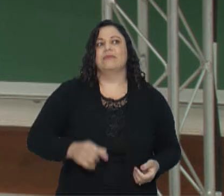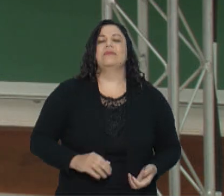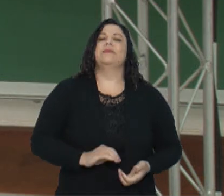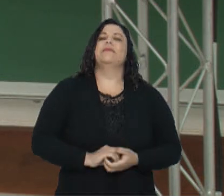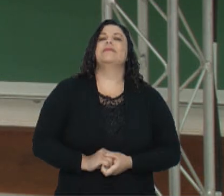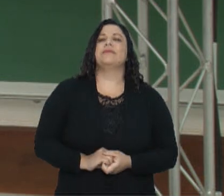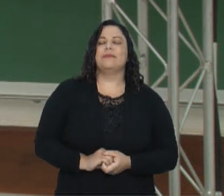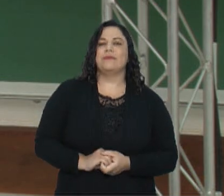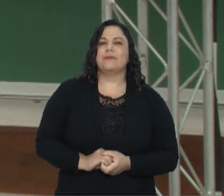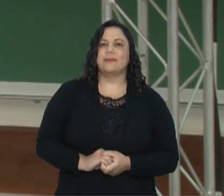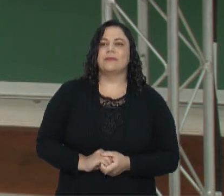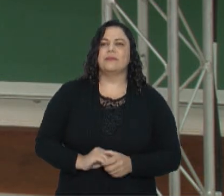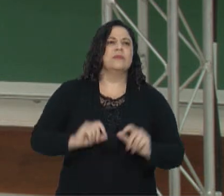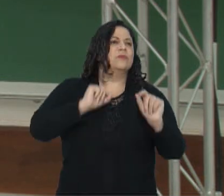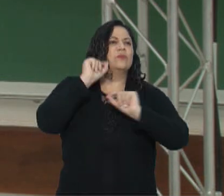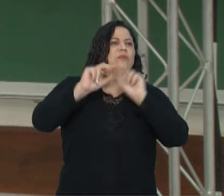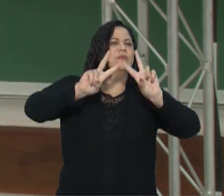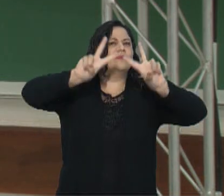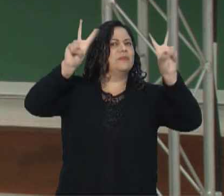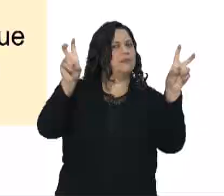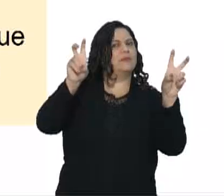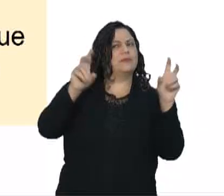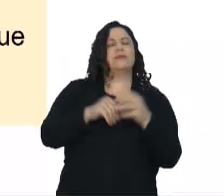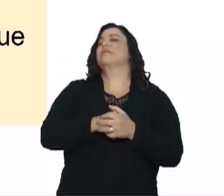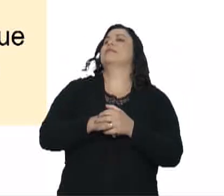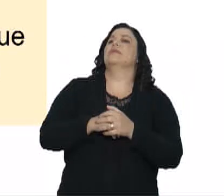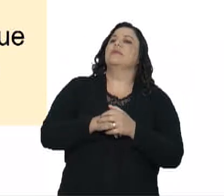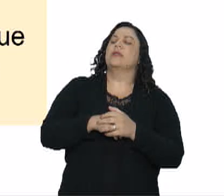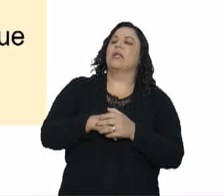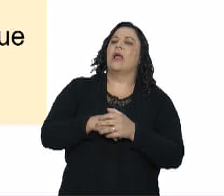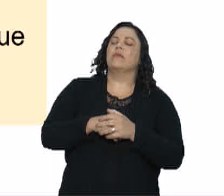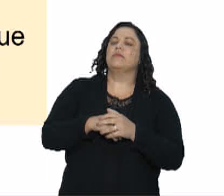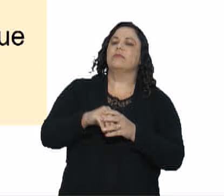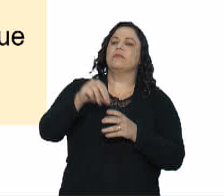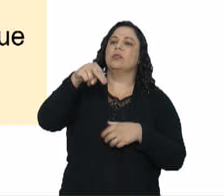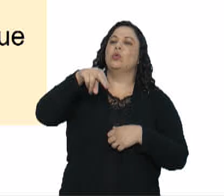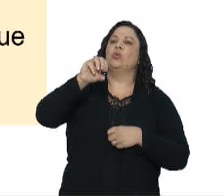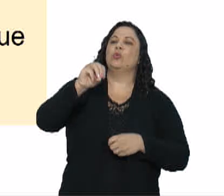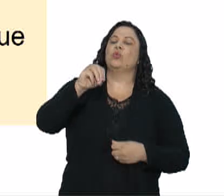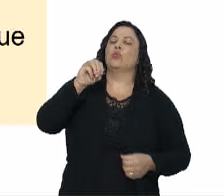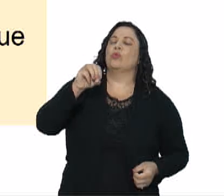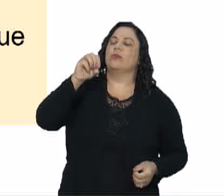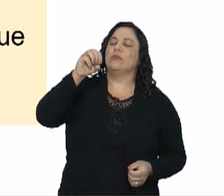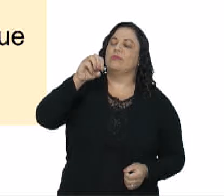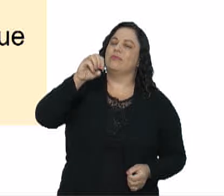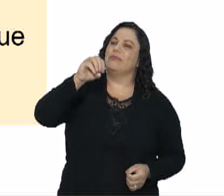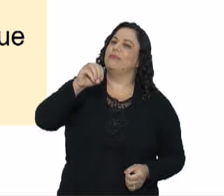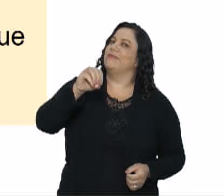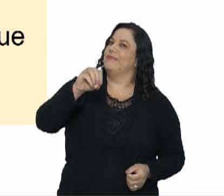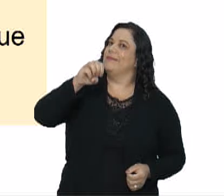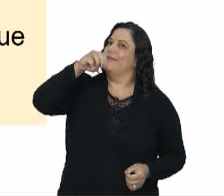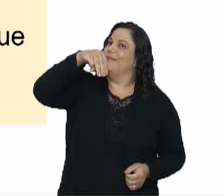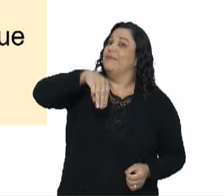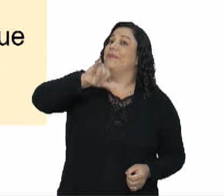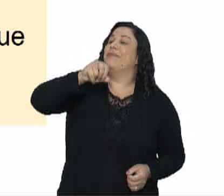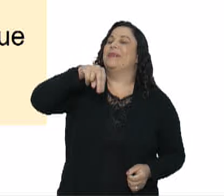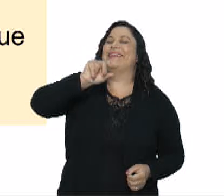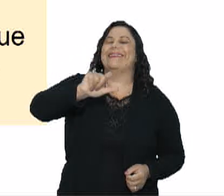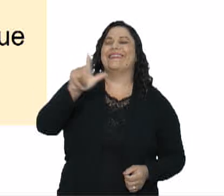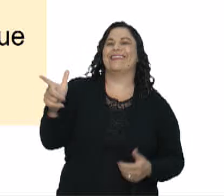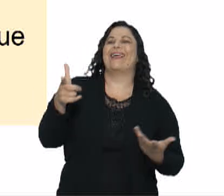Então, vamos lá. Formas nominais do verbo. Infinitivo. Amar, viver, sair. É o verbo em seu